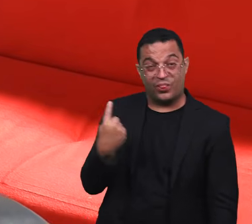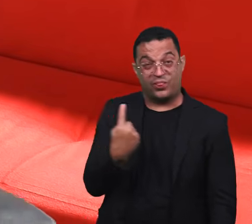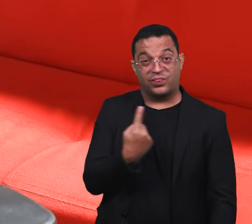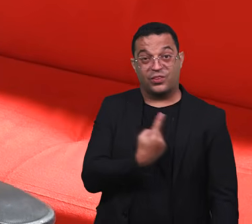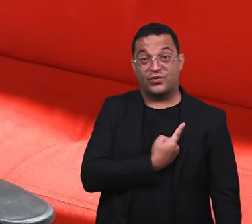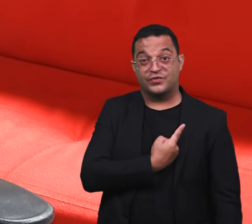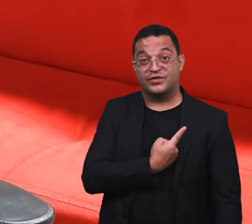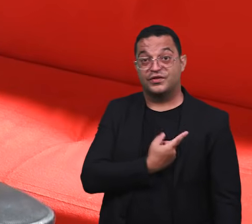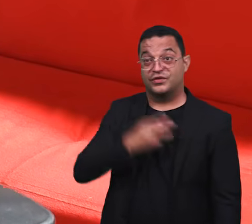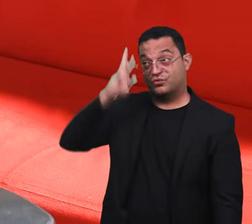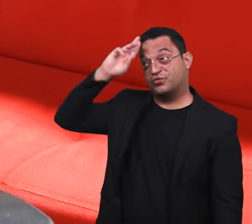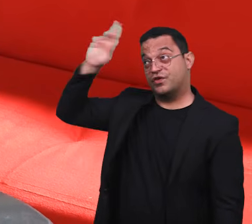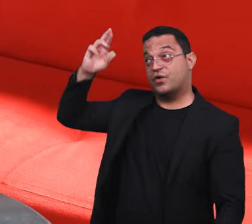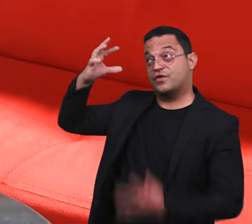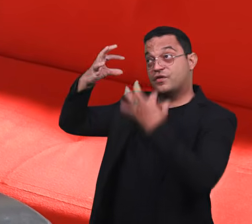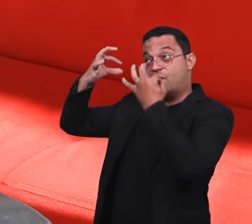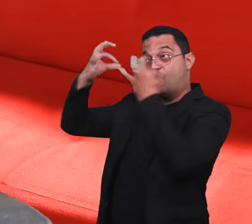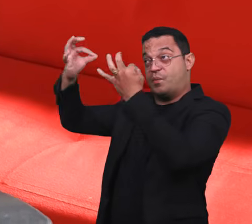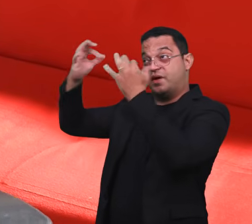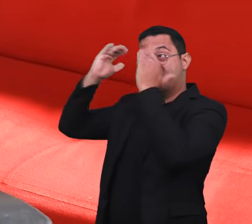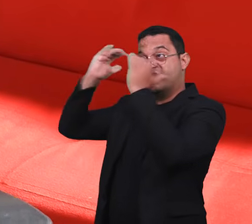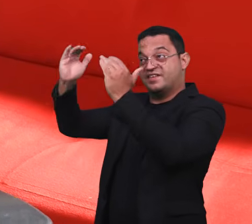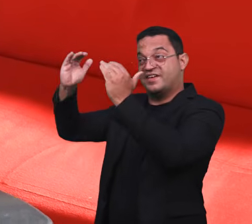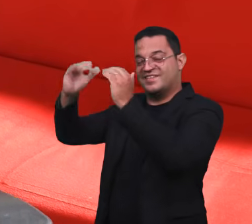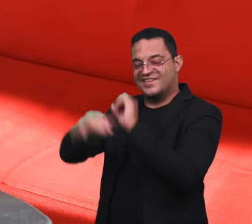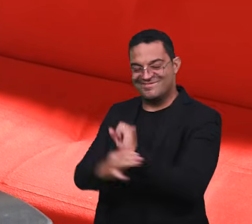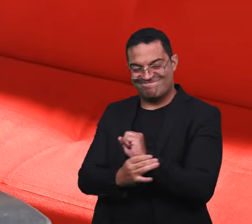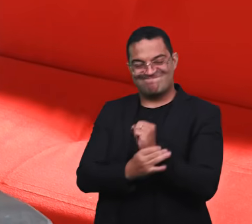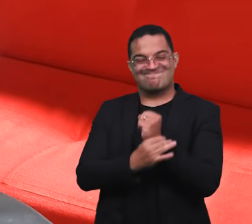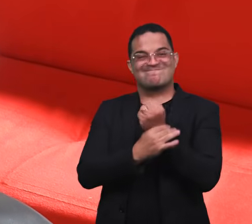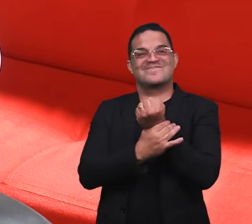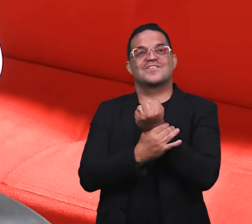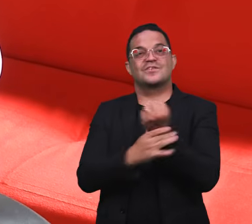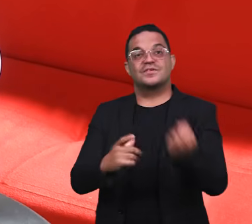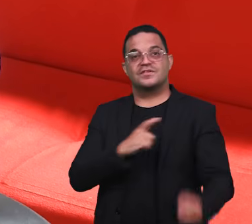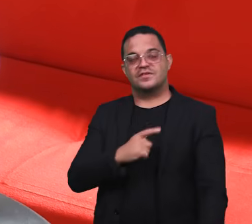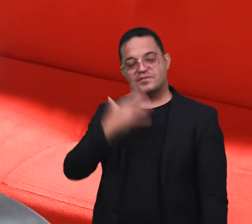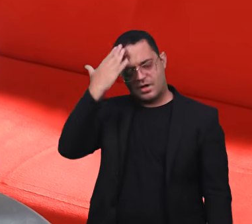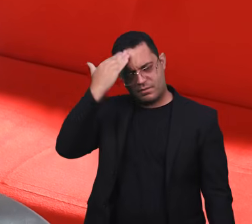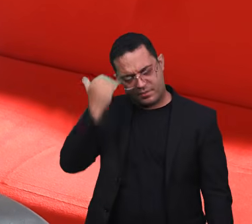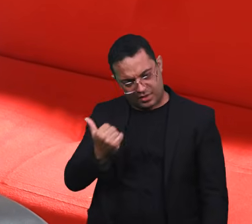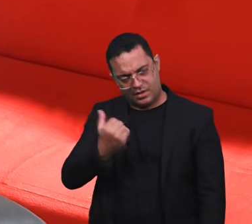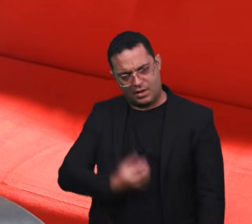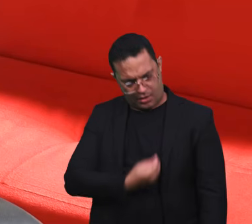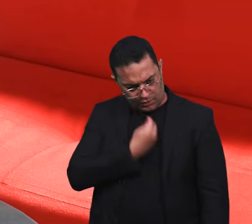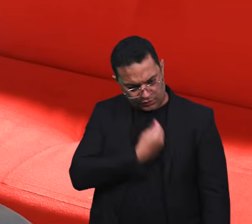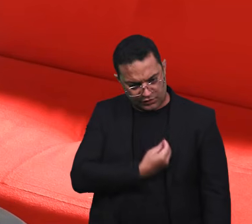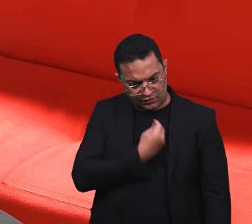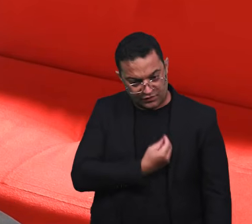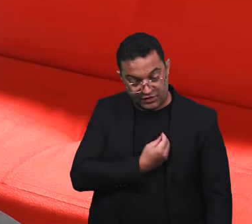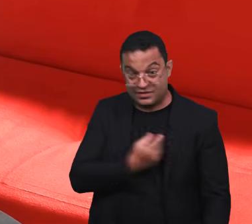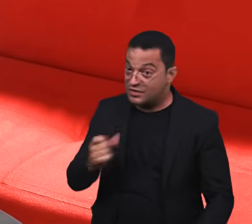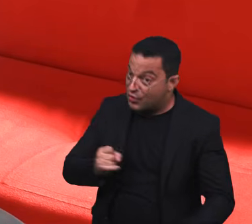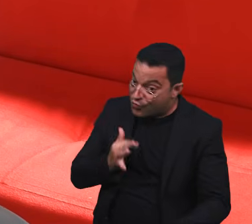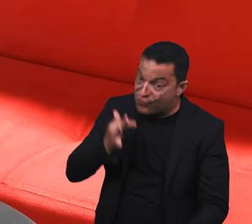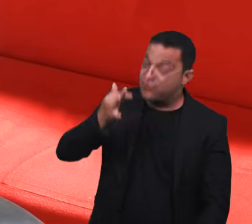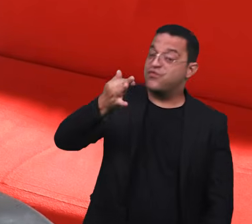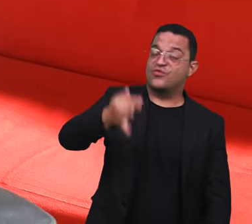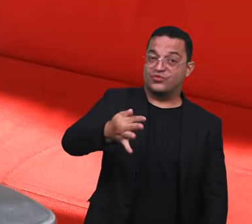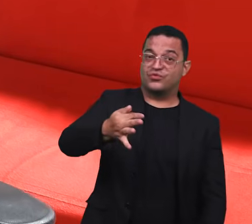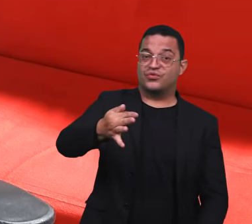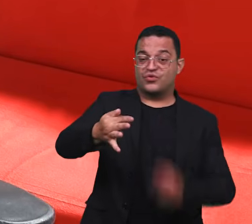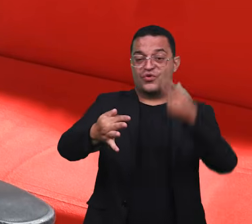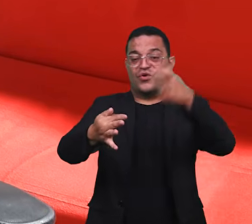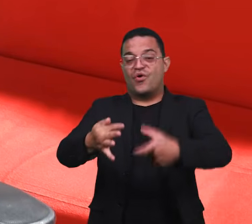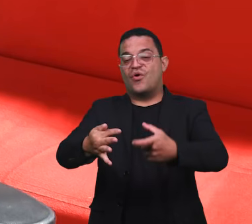experiência de poder ouvir a voz do Senhor, isso nos dá uma segurança e sabemos onde estamos, para onde estamos